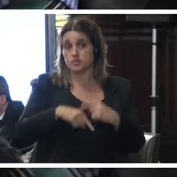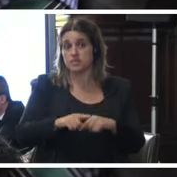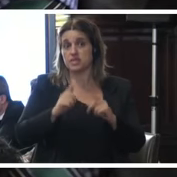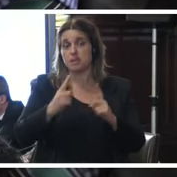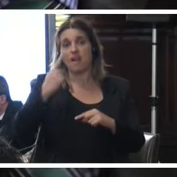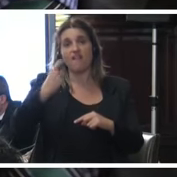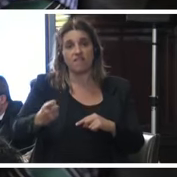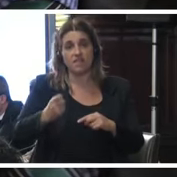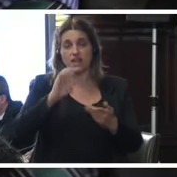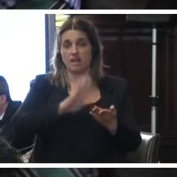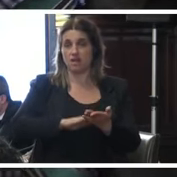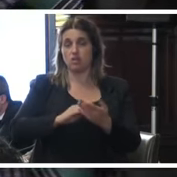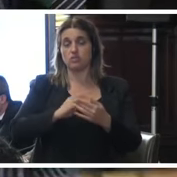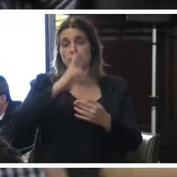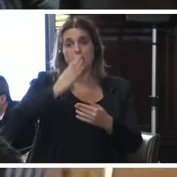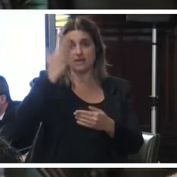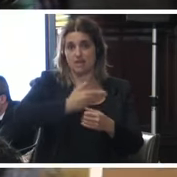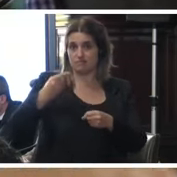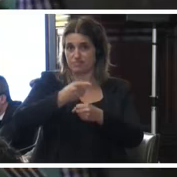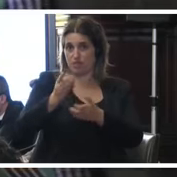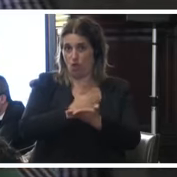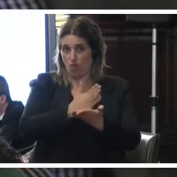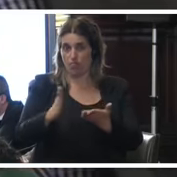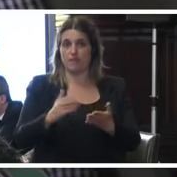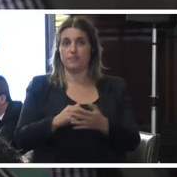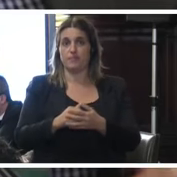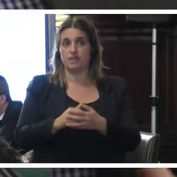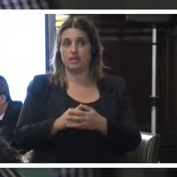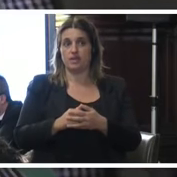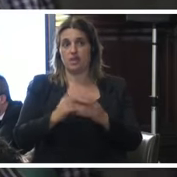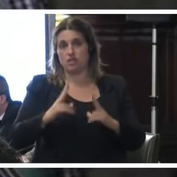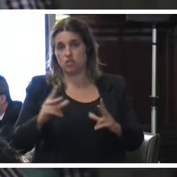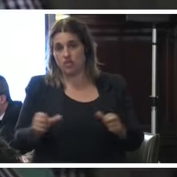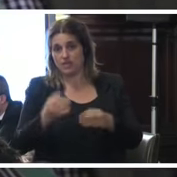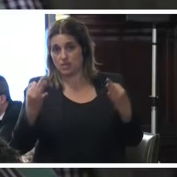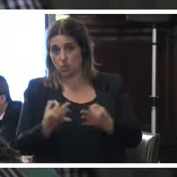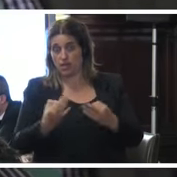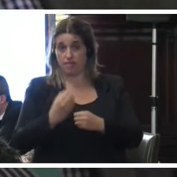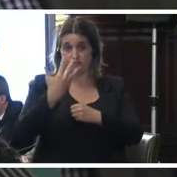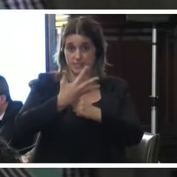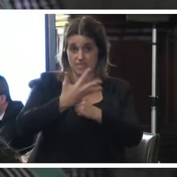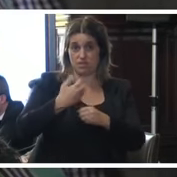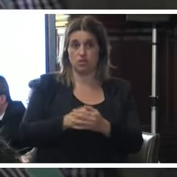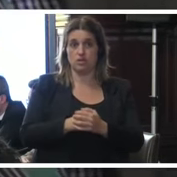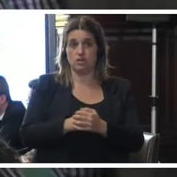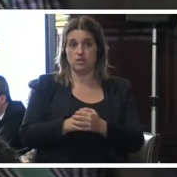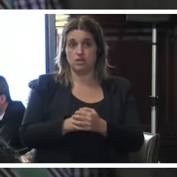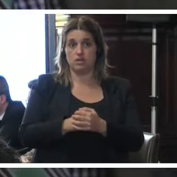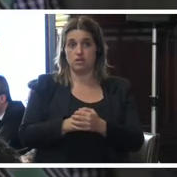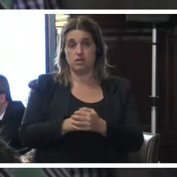raciais na atuação das forças de segurança. 5. Desmilitarização da política de segurança e implementação da segurança